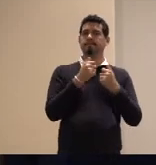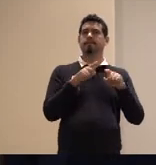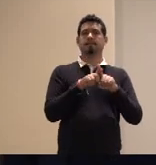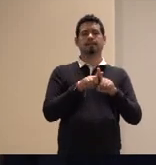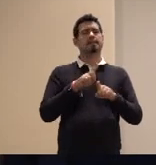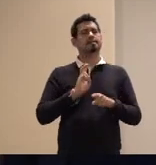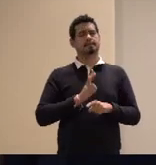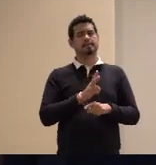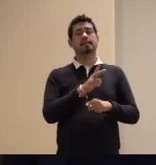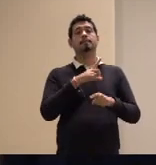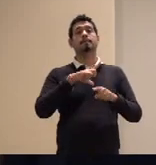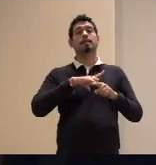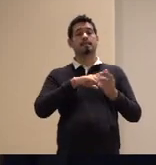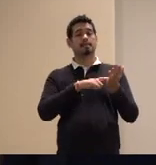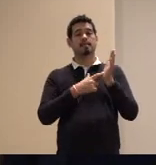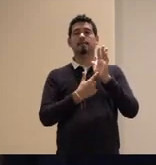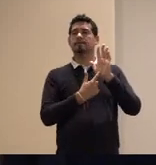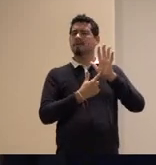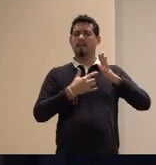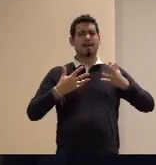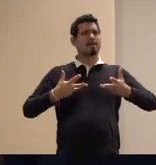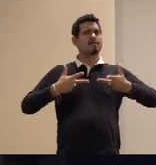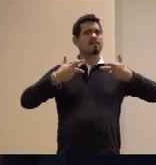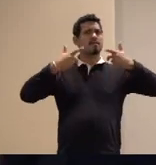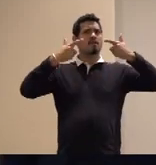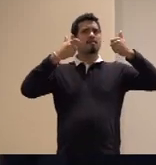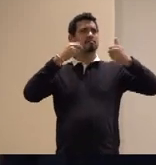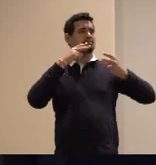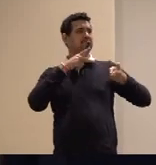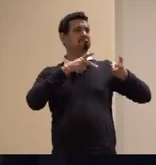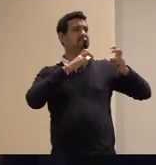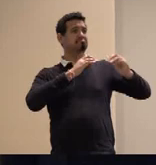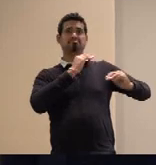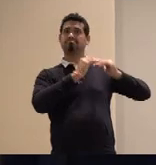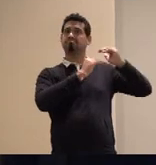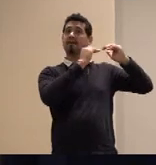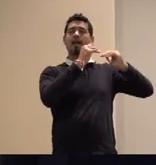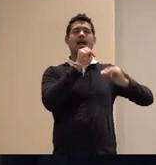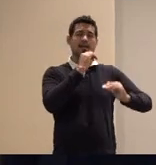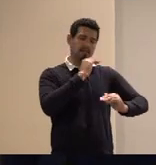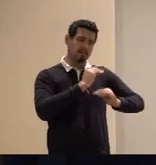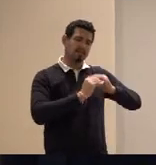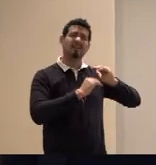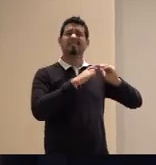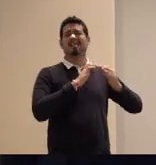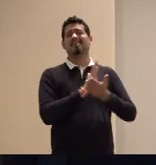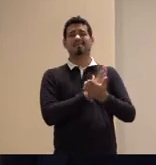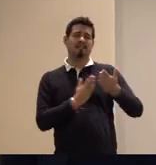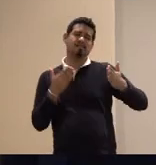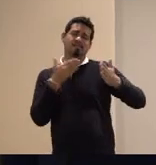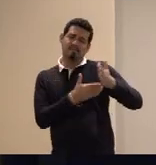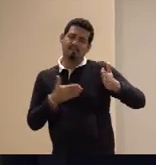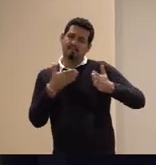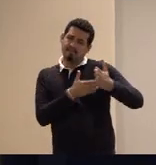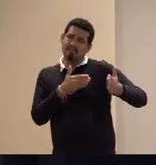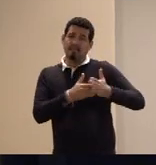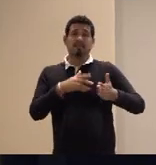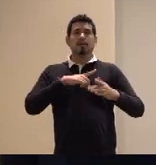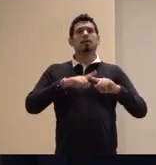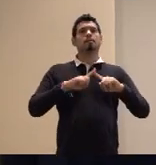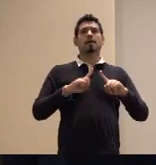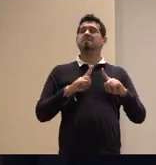tem trazido excelentes resultados. Então, a gente vem caminhando, ainda com muitas dificuldades, há muito por fazer, e